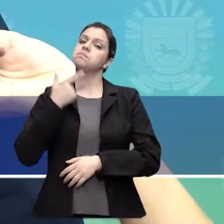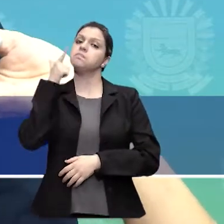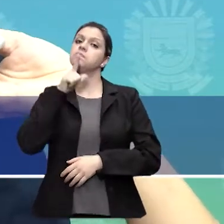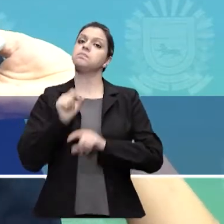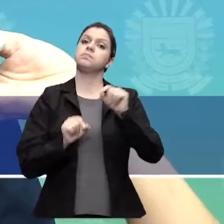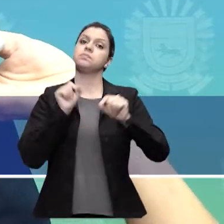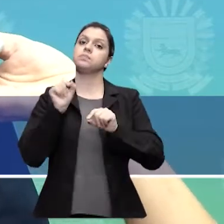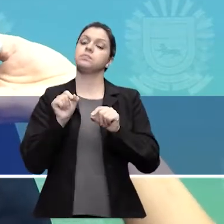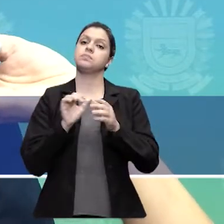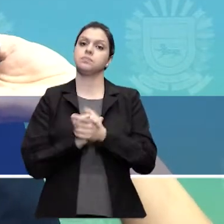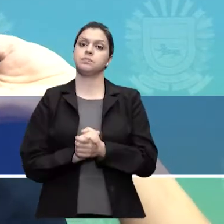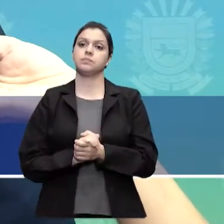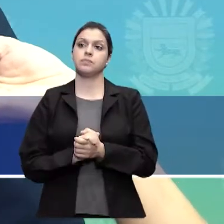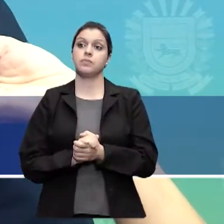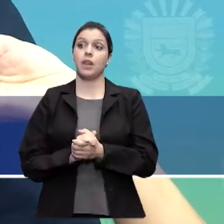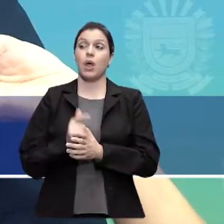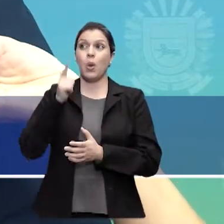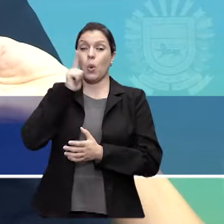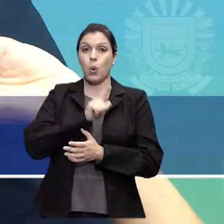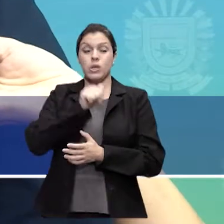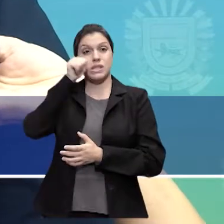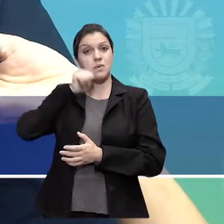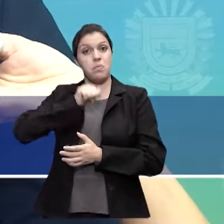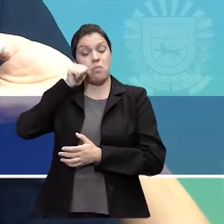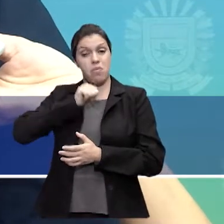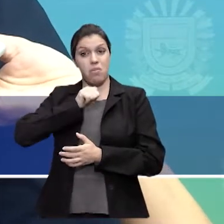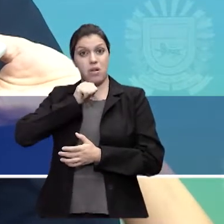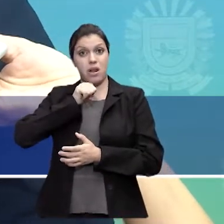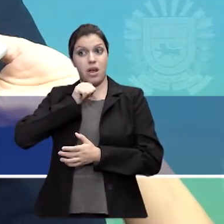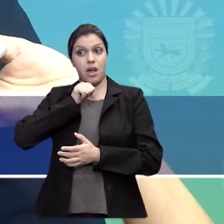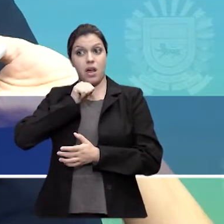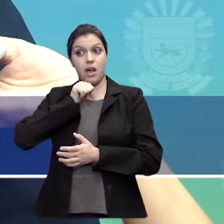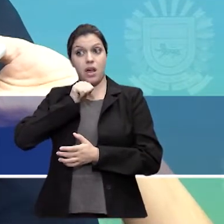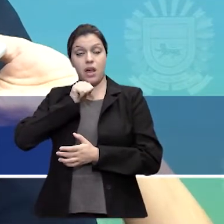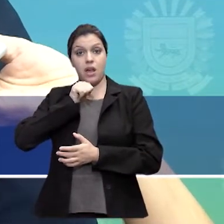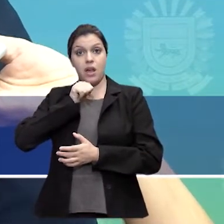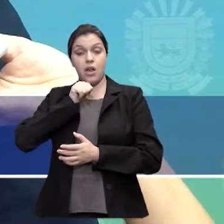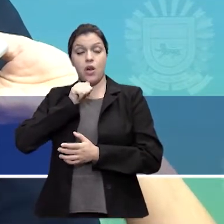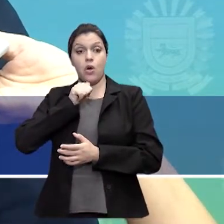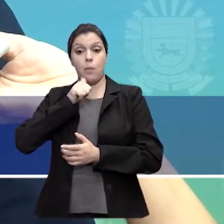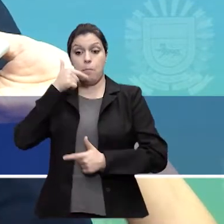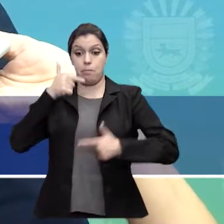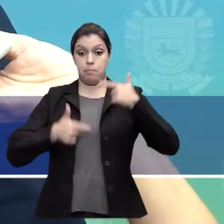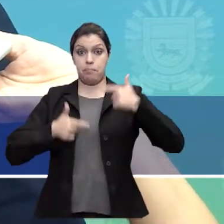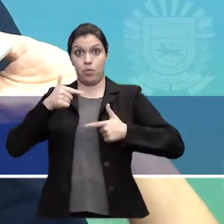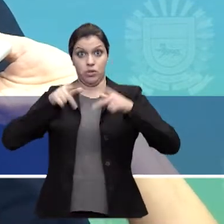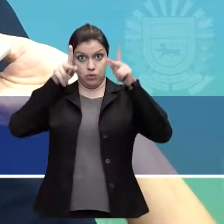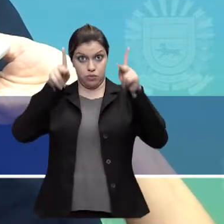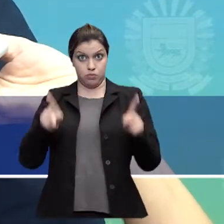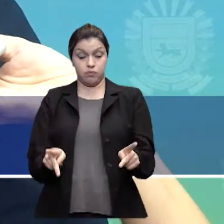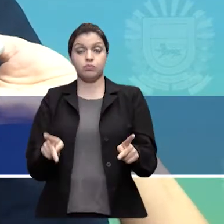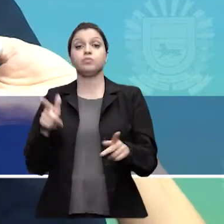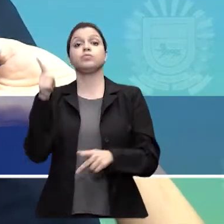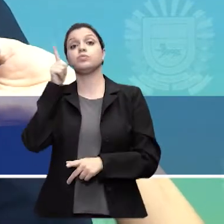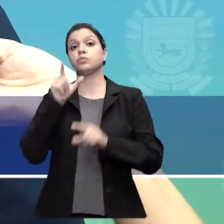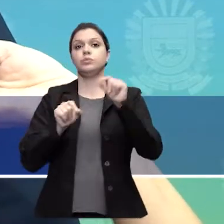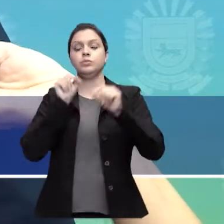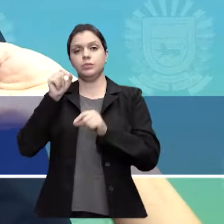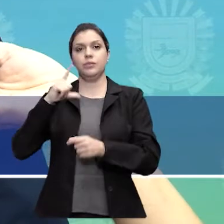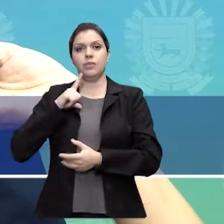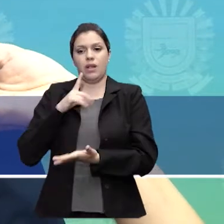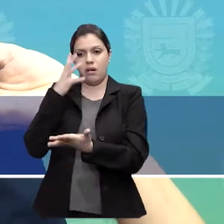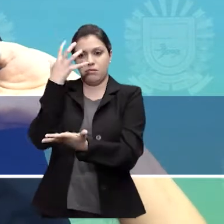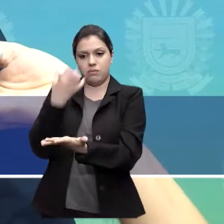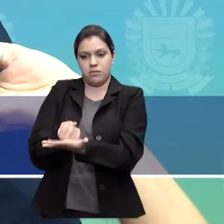3492, nós iremos proporcionar uma possibilidade para que, através do poder público, as